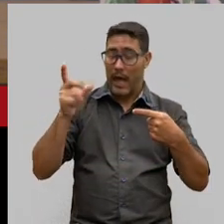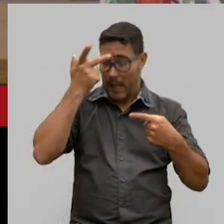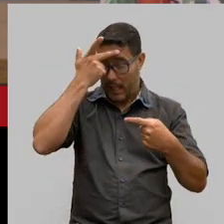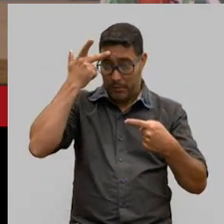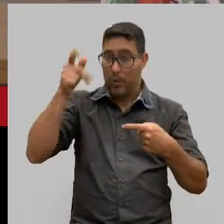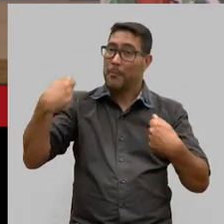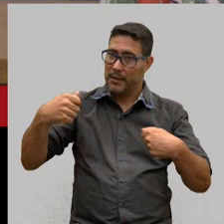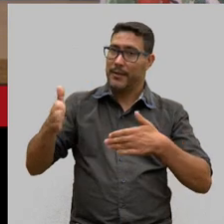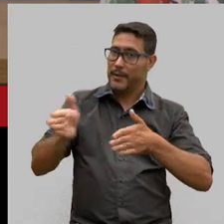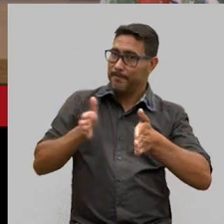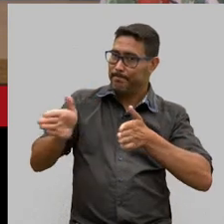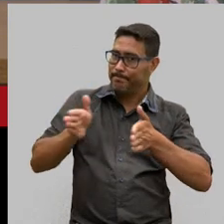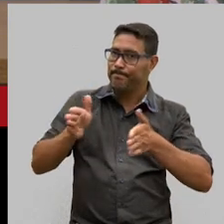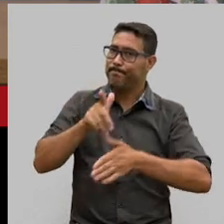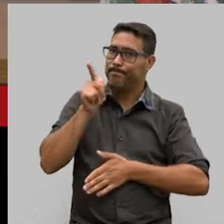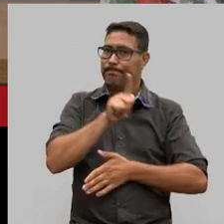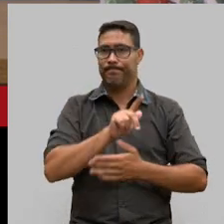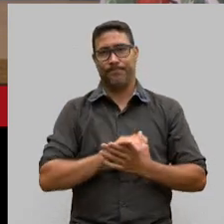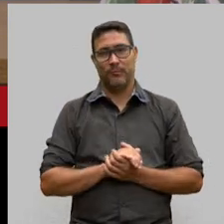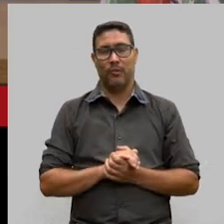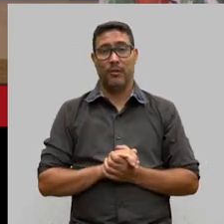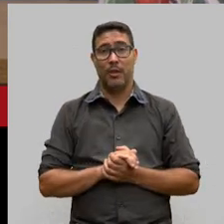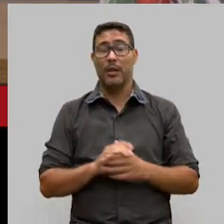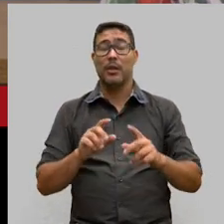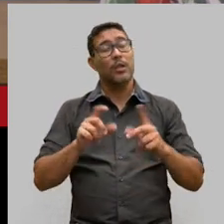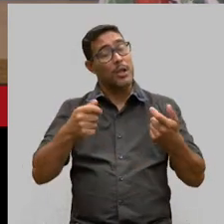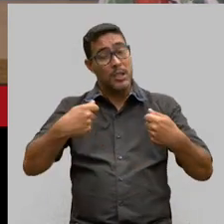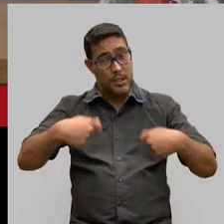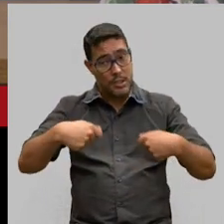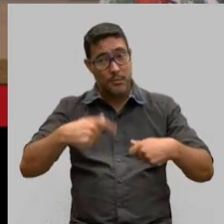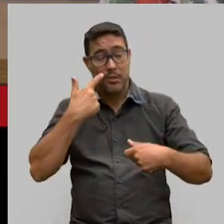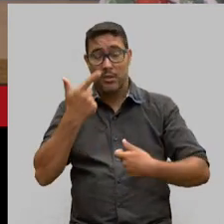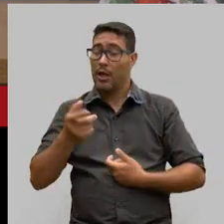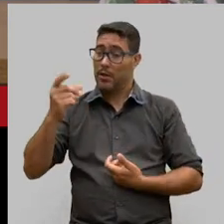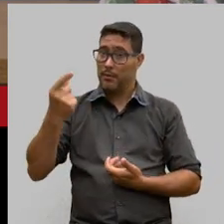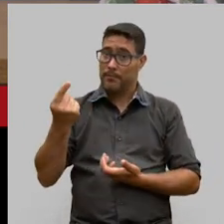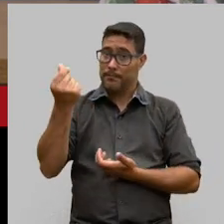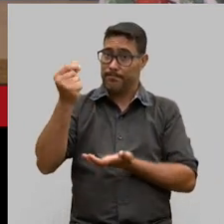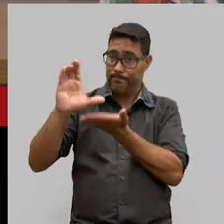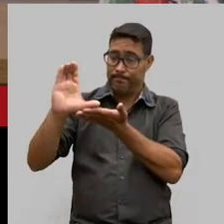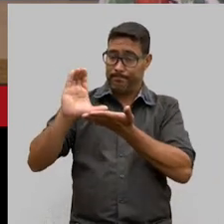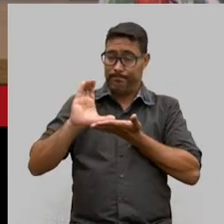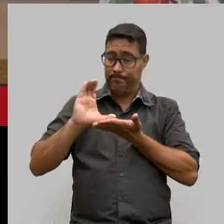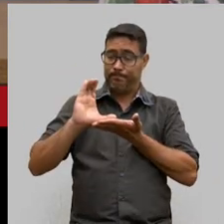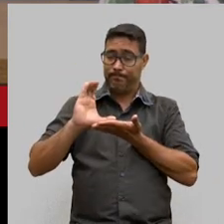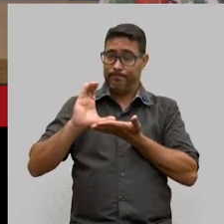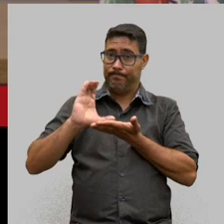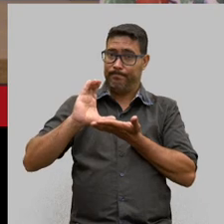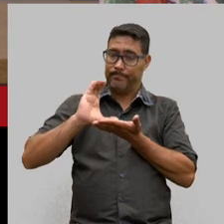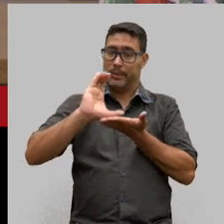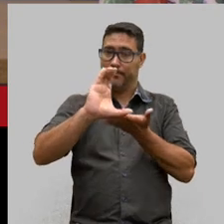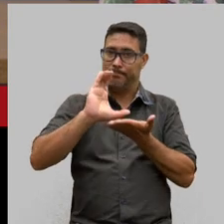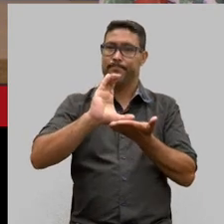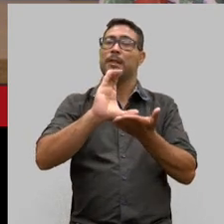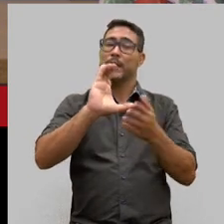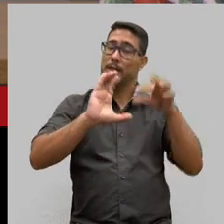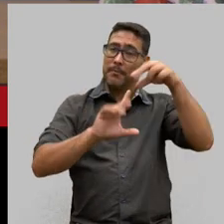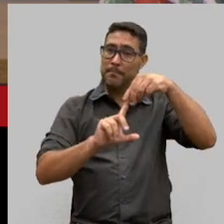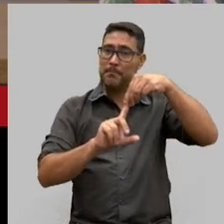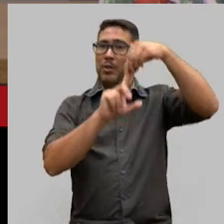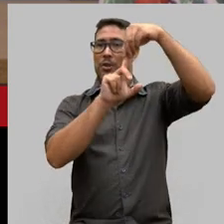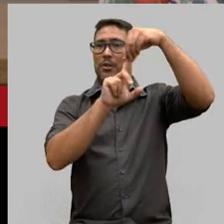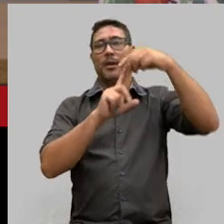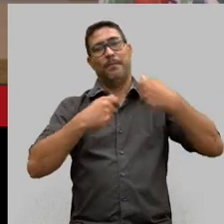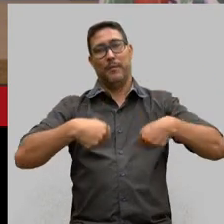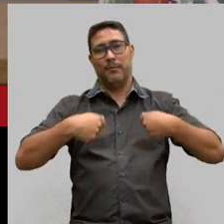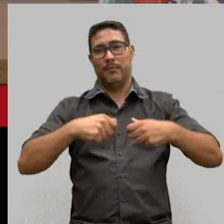que eh priorizar os orçamentos públicos do país né orçamento no município no estado e na União